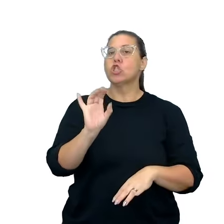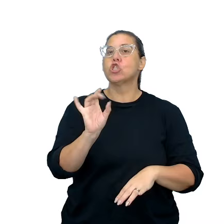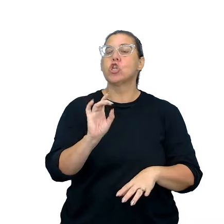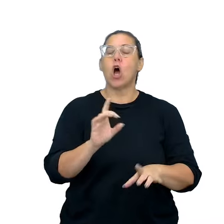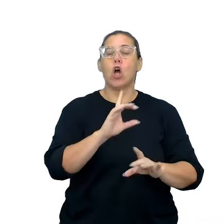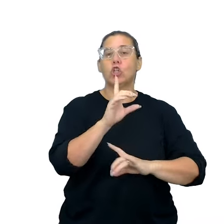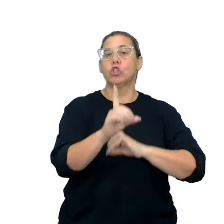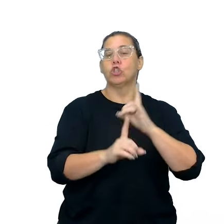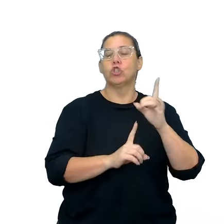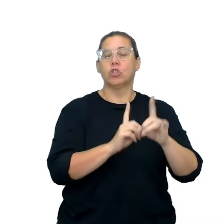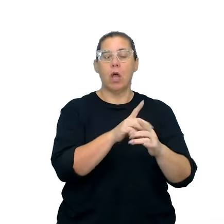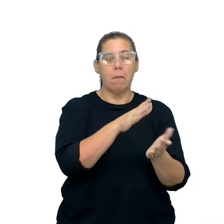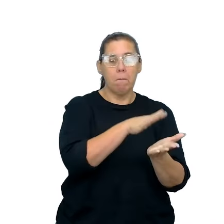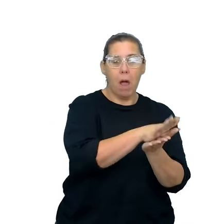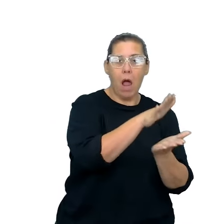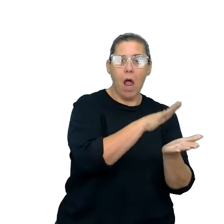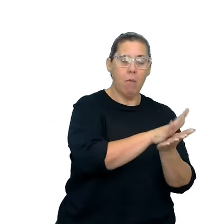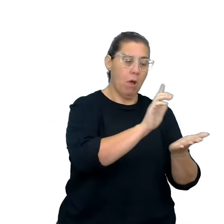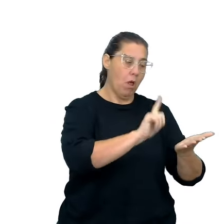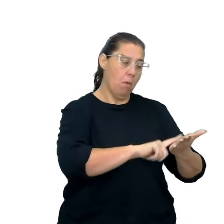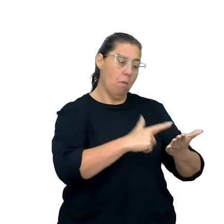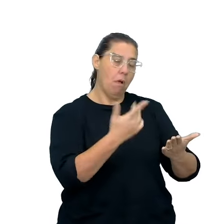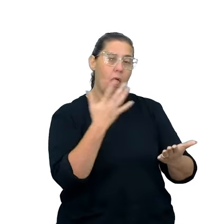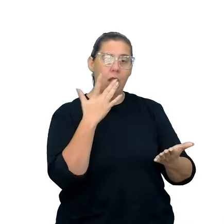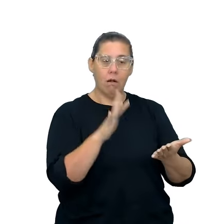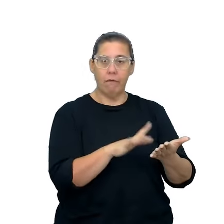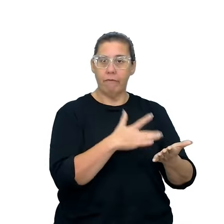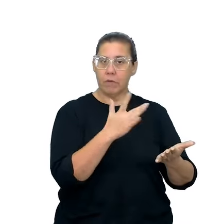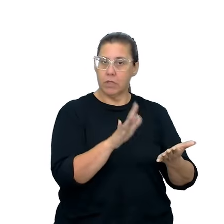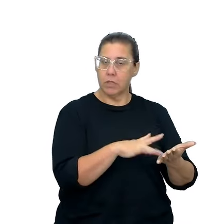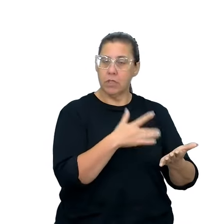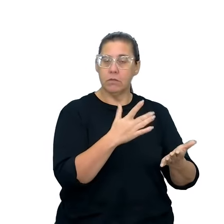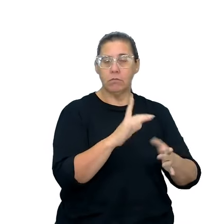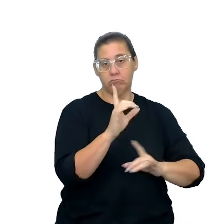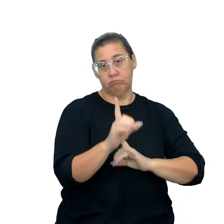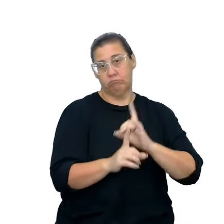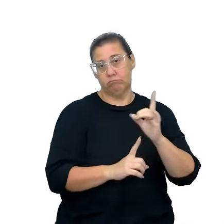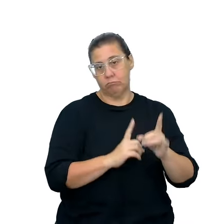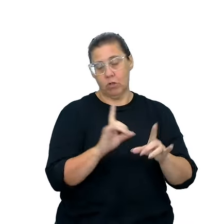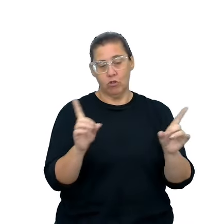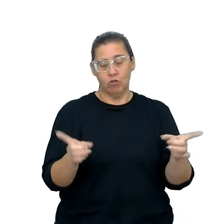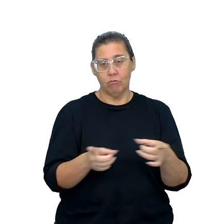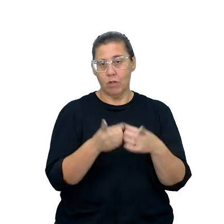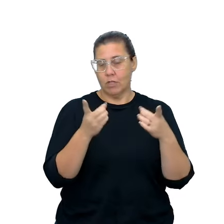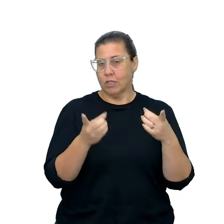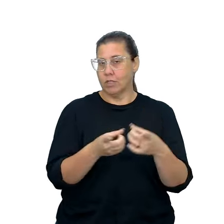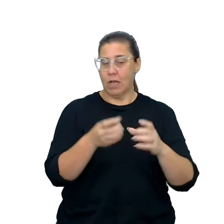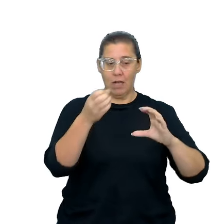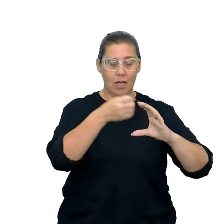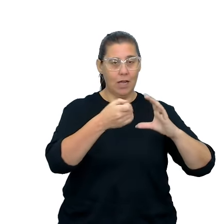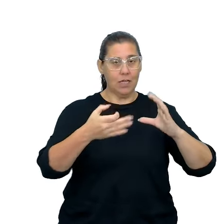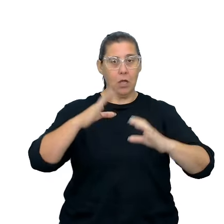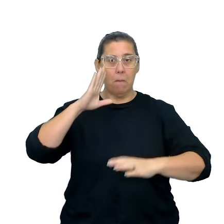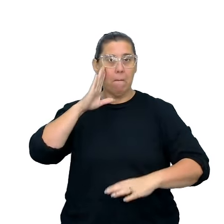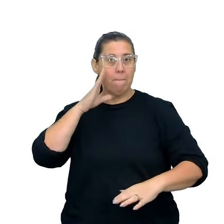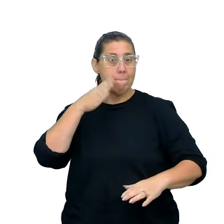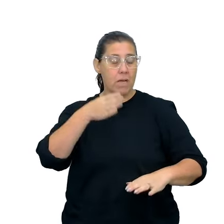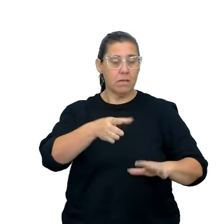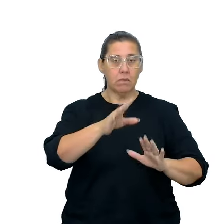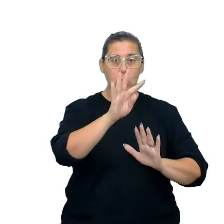os impressos como jornais, revistas, livros e didáticos. Então, essas são as principais características, né, desses